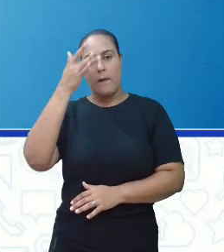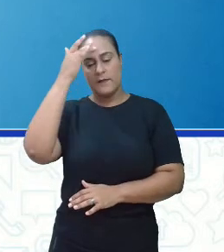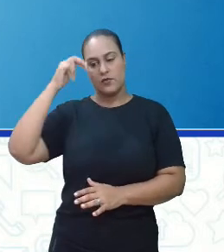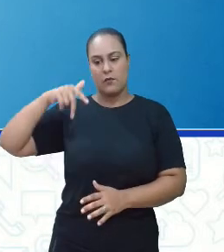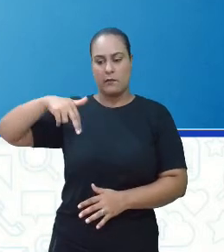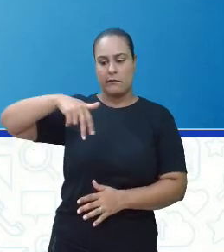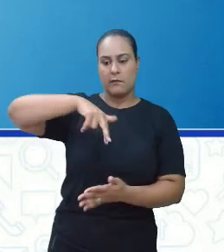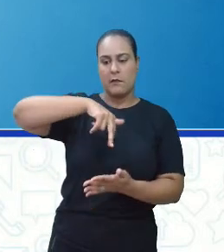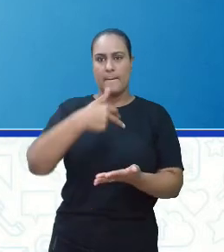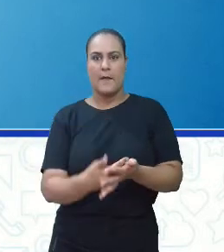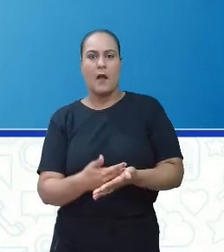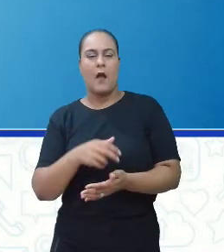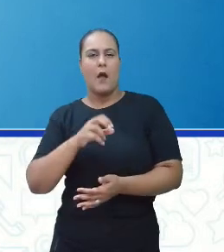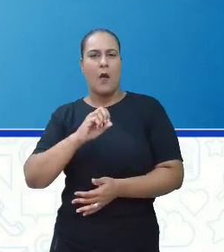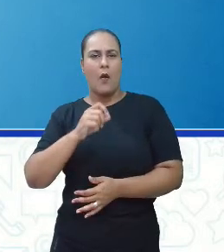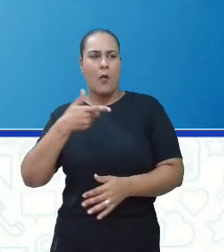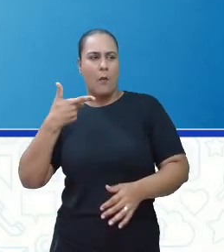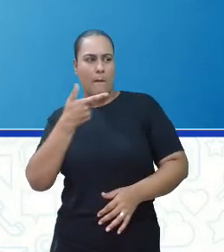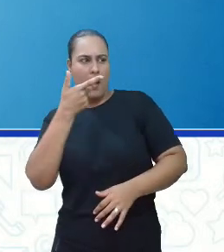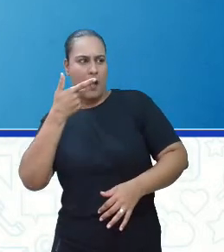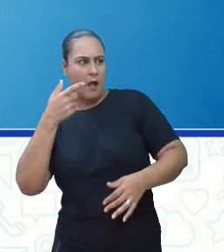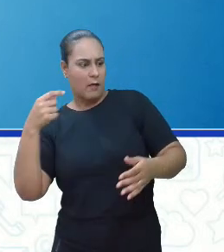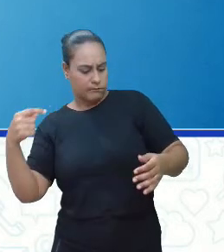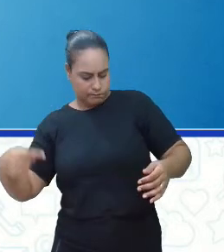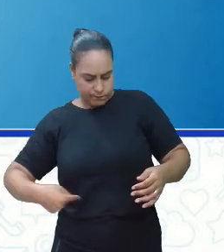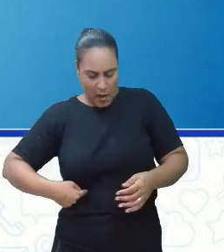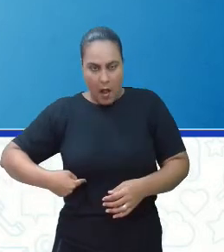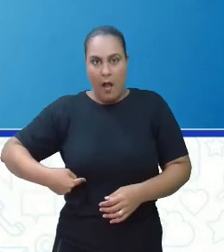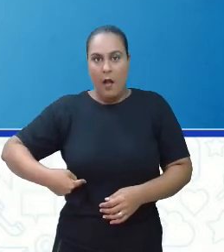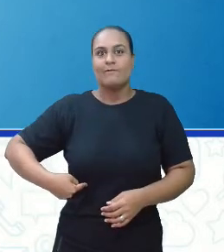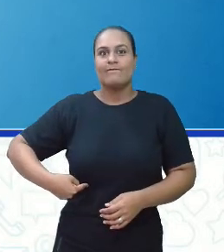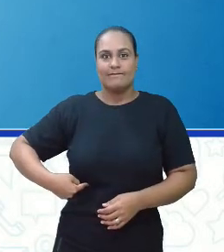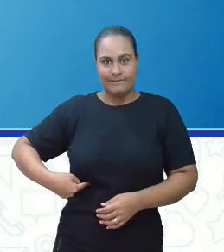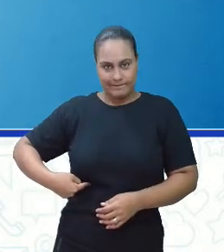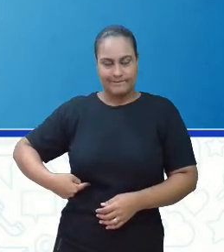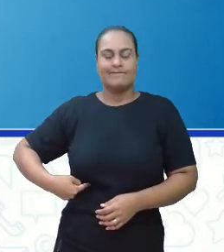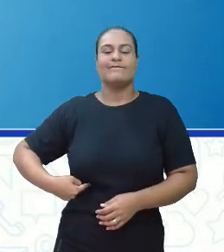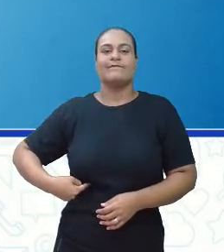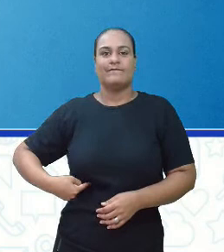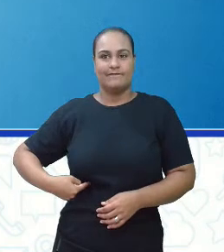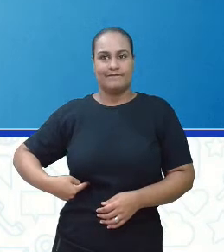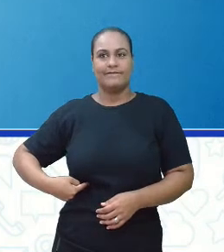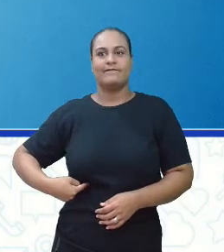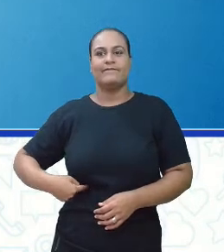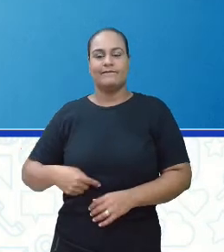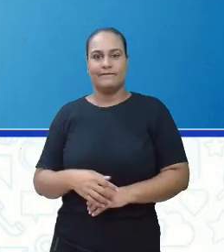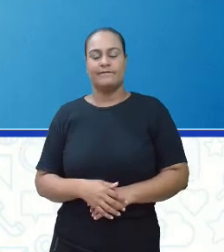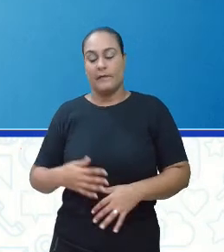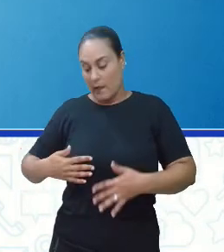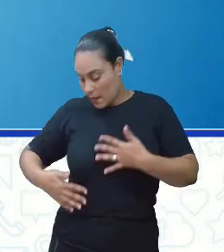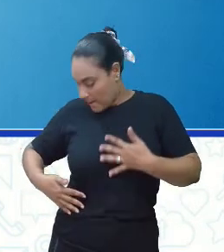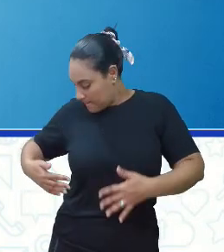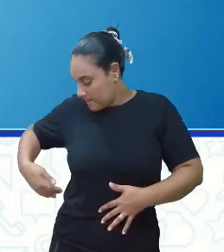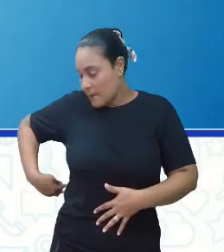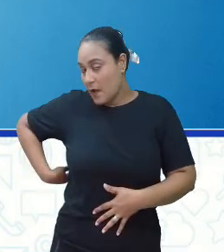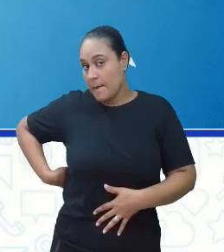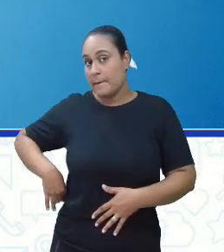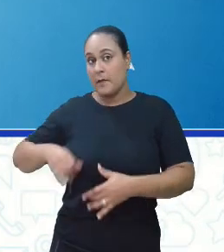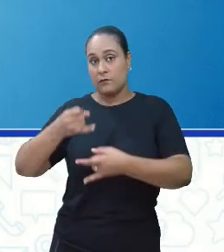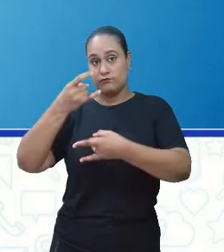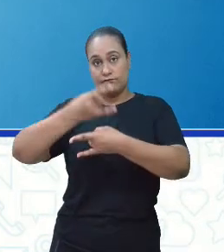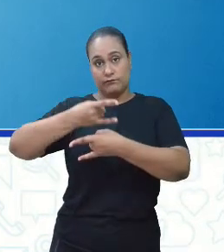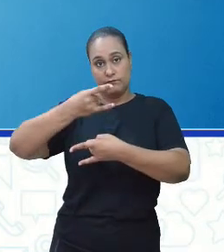da violência, uma bala, que pode se alojar em uma dessas regiões aí da